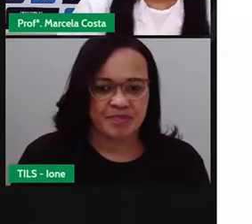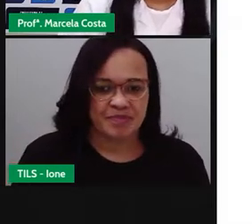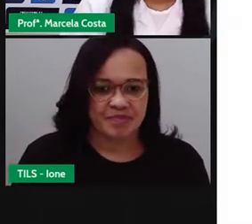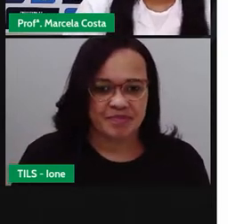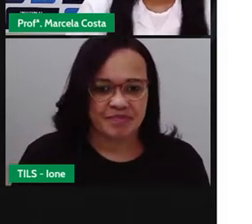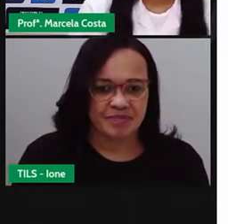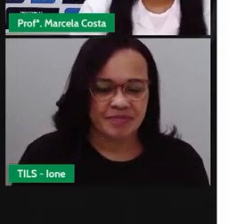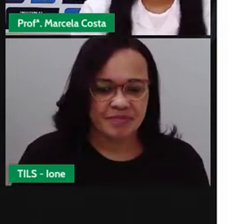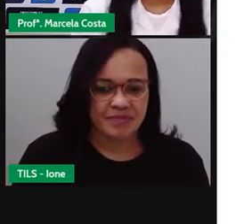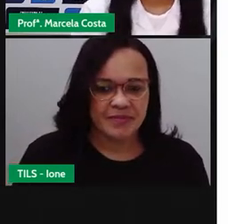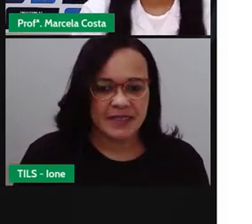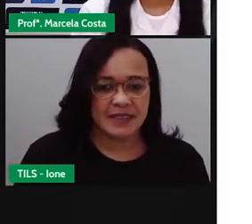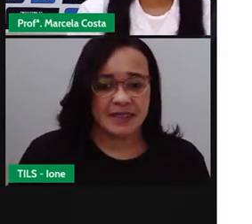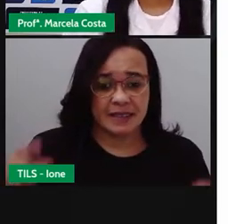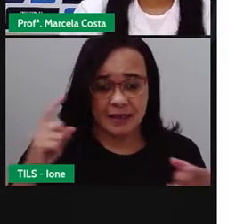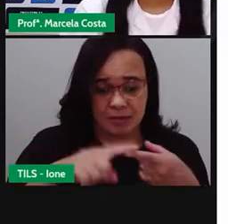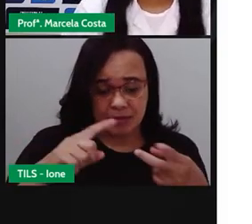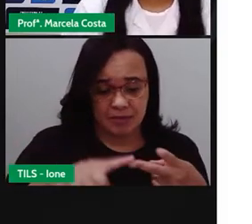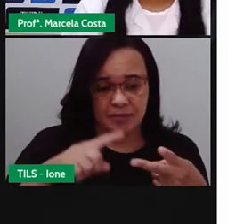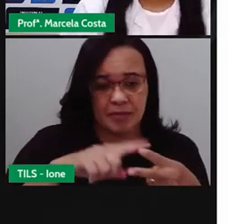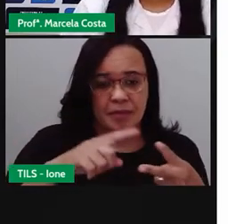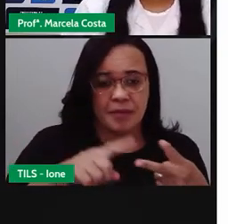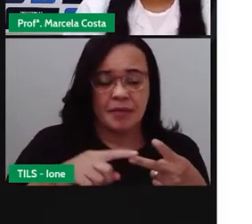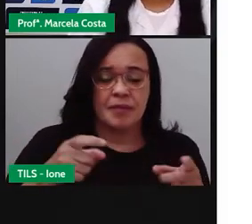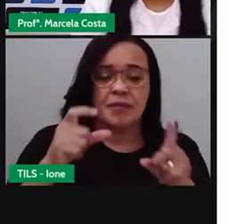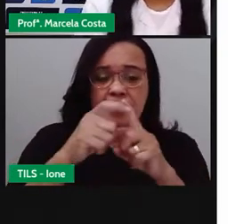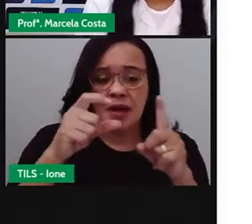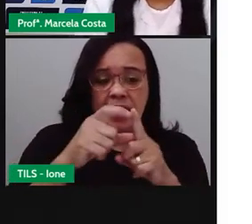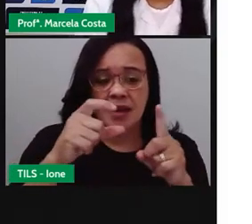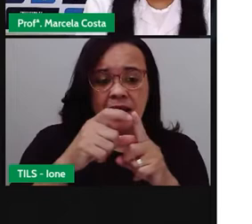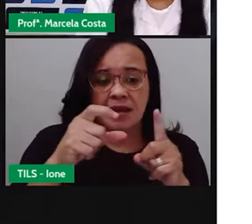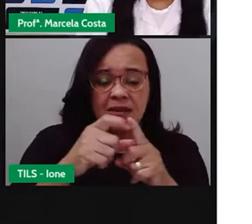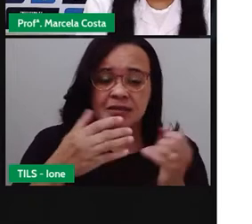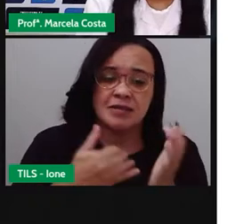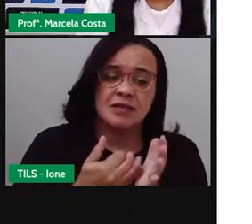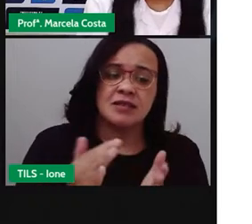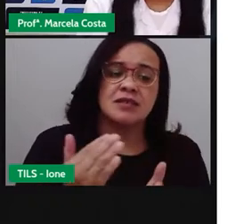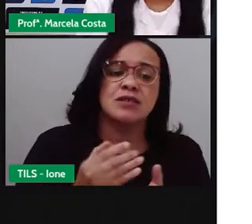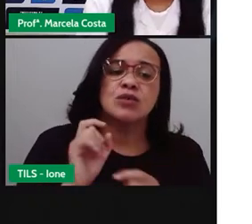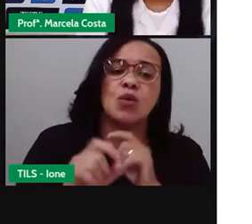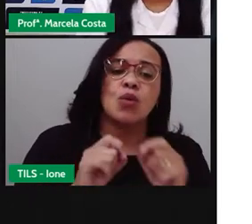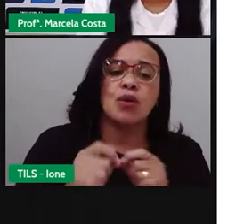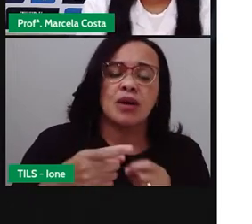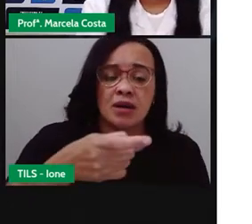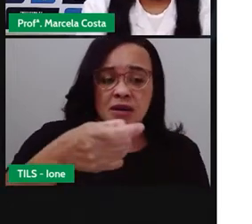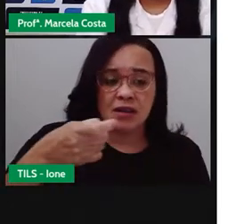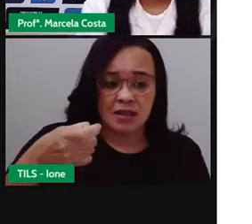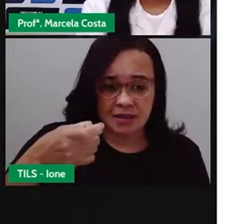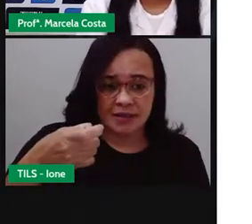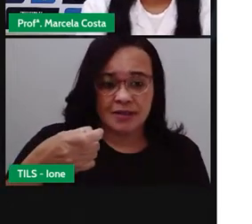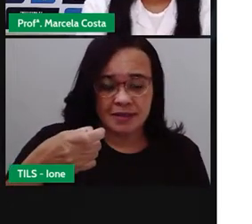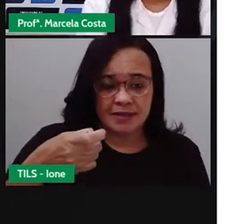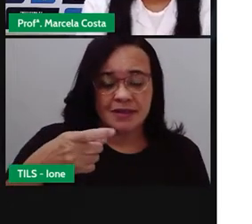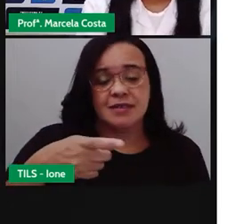Observem que elas, as duas palavras começam com a letra X. Olha, chachado,